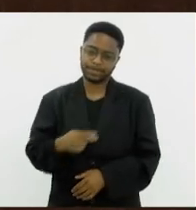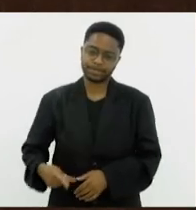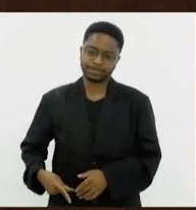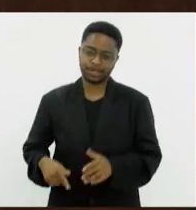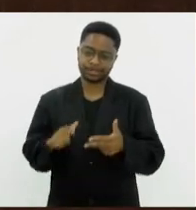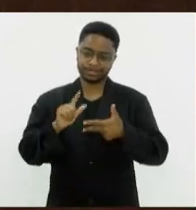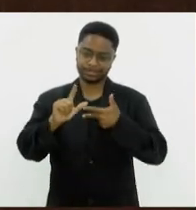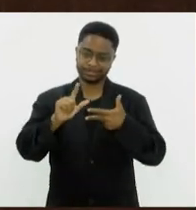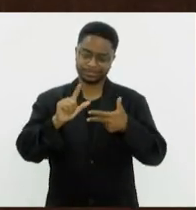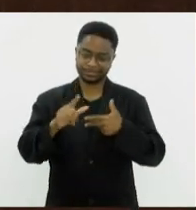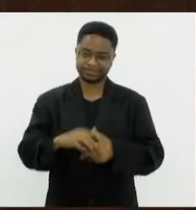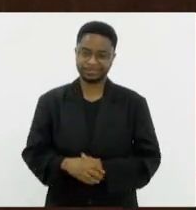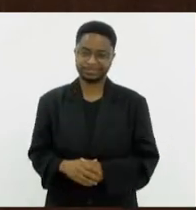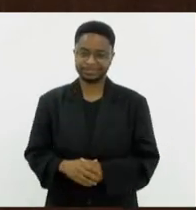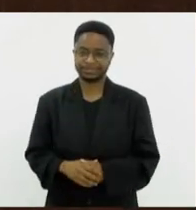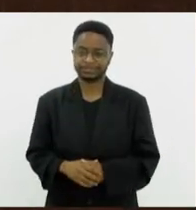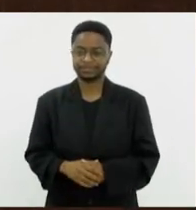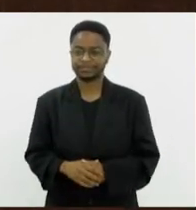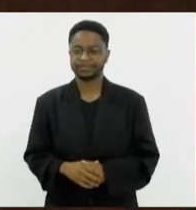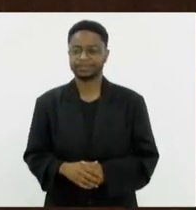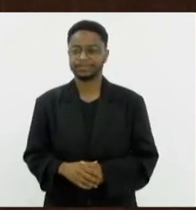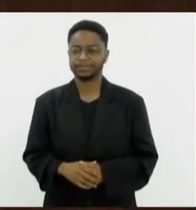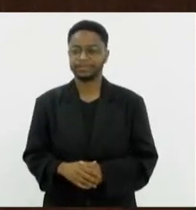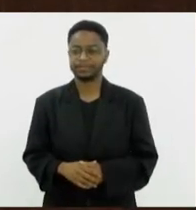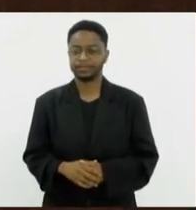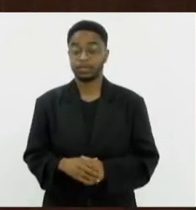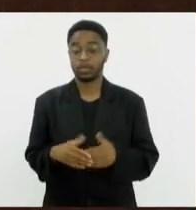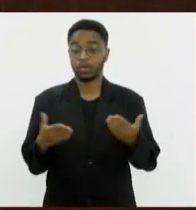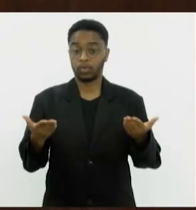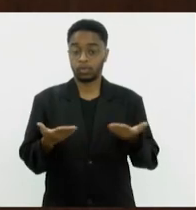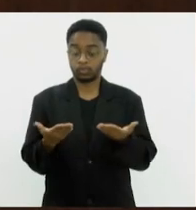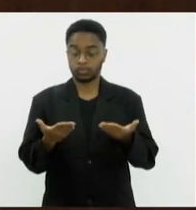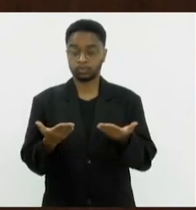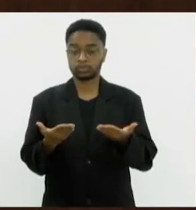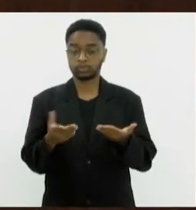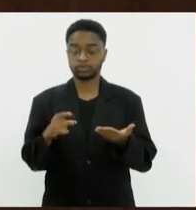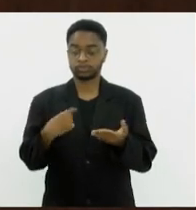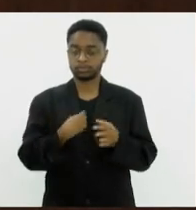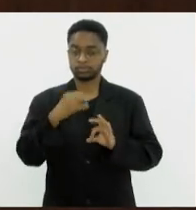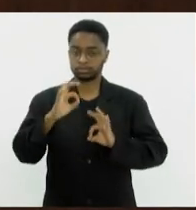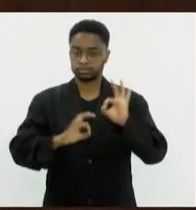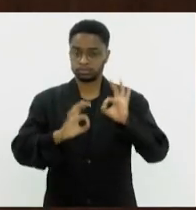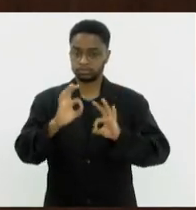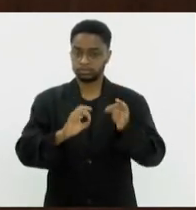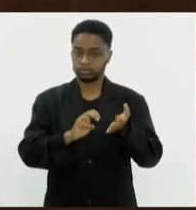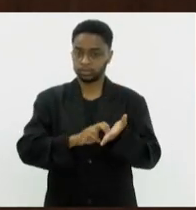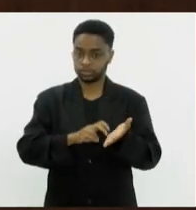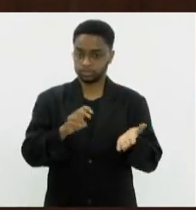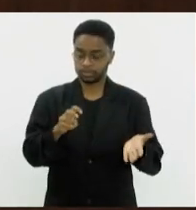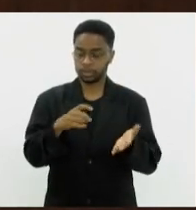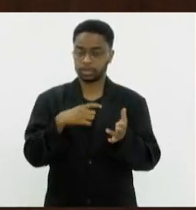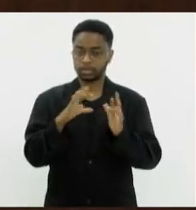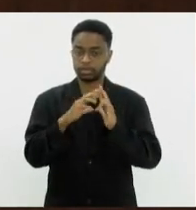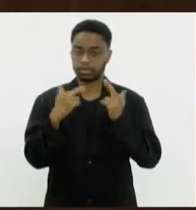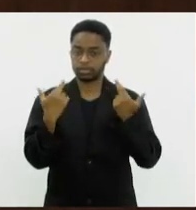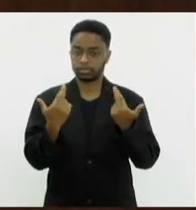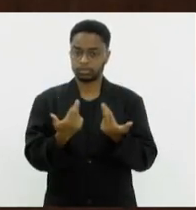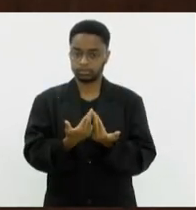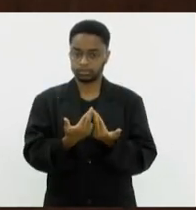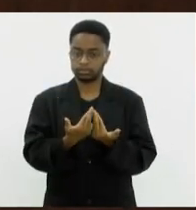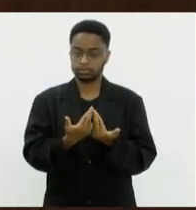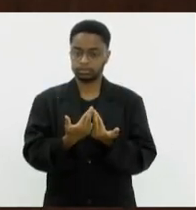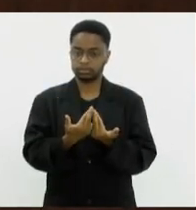Legislativo, que hoje nós fizemos aqui de manhã uma sessão